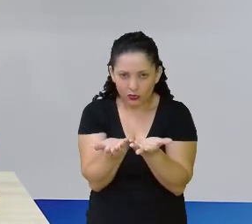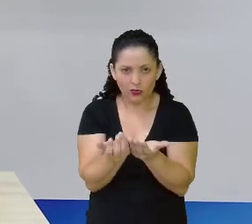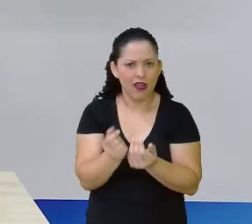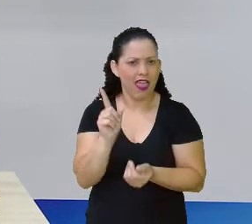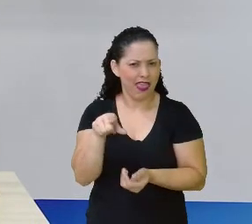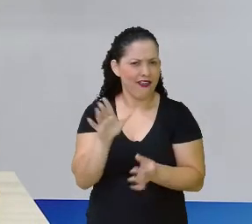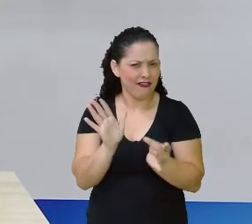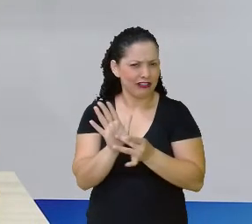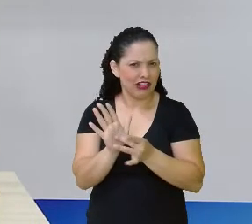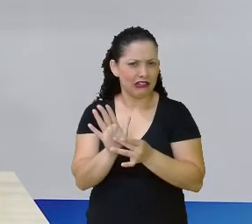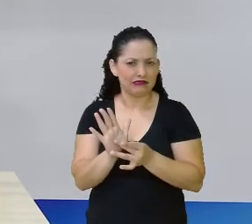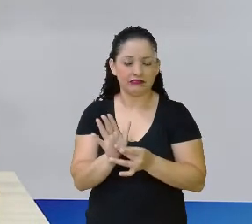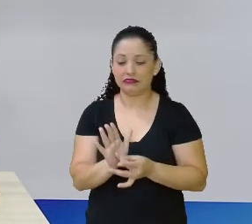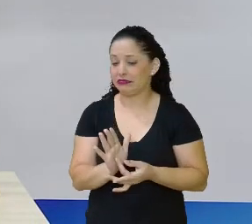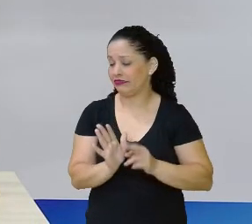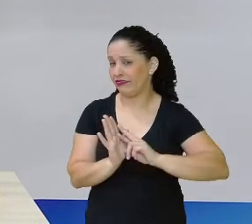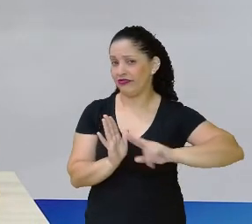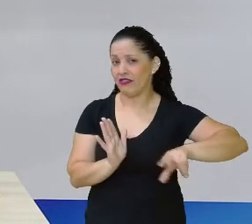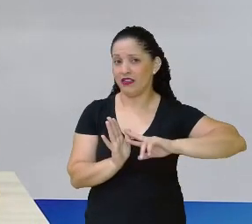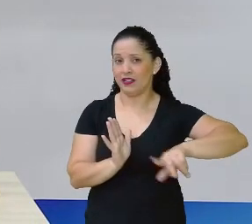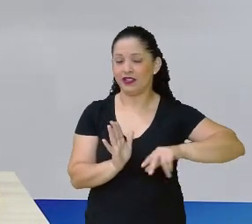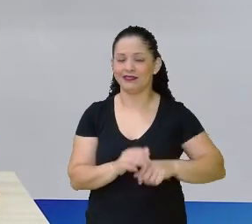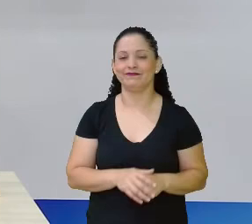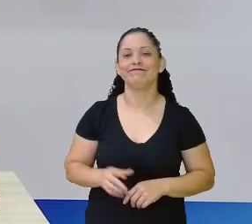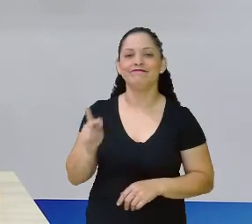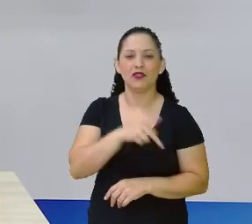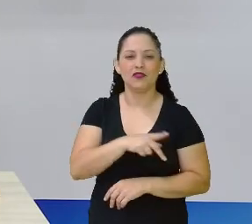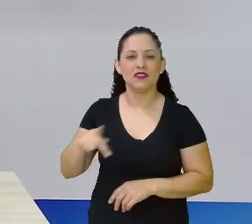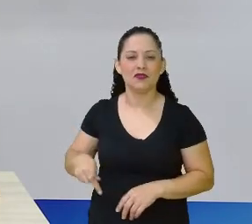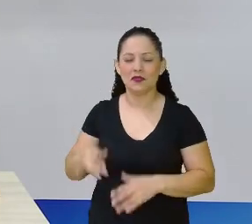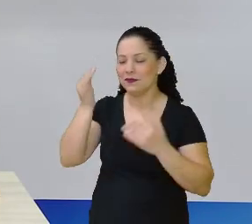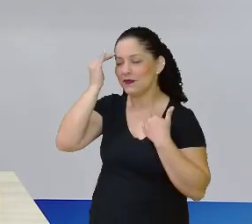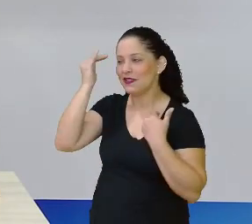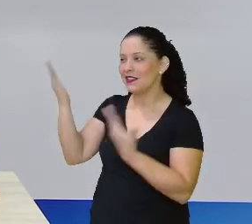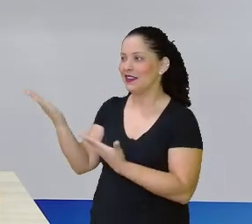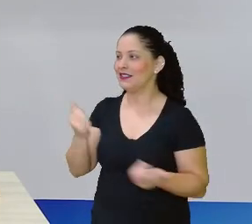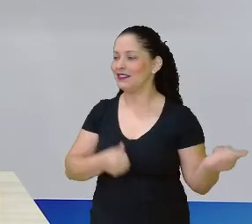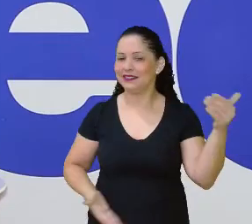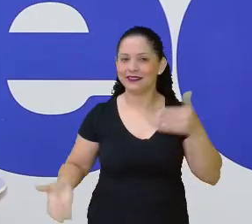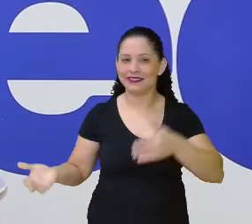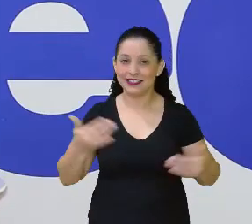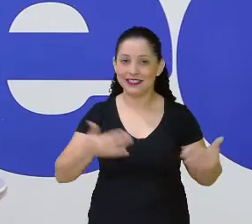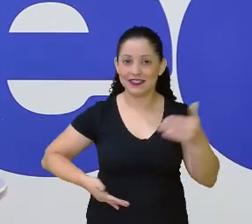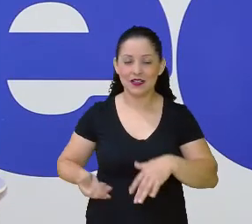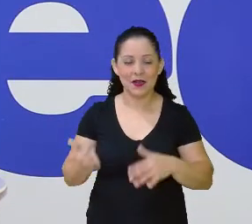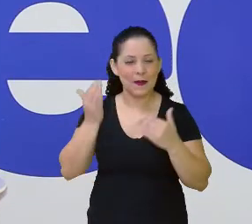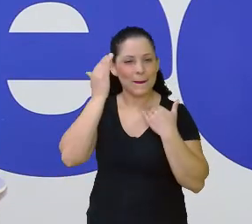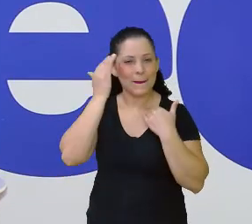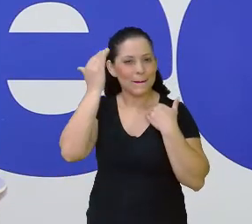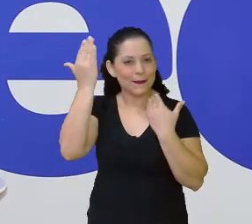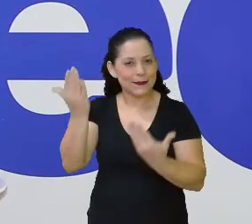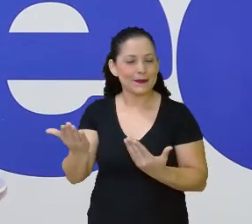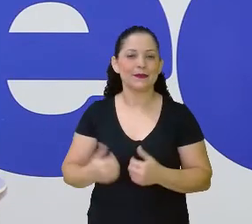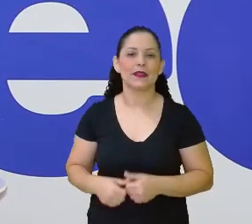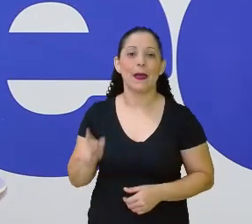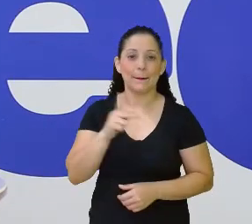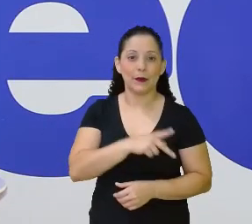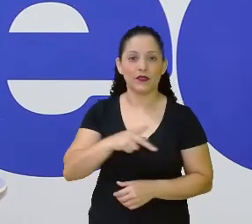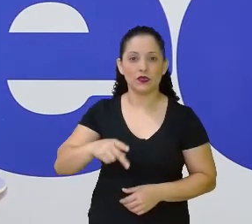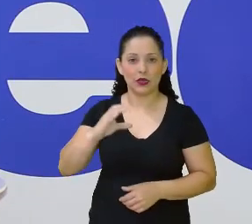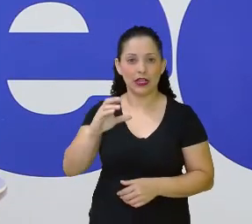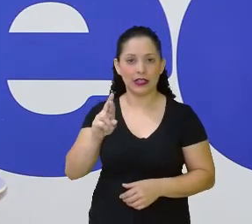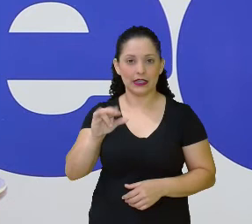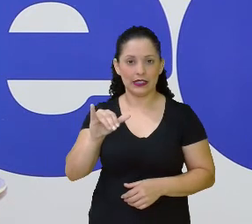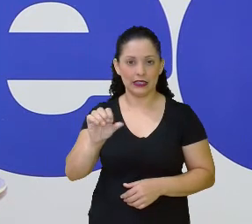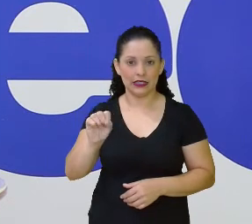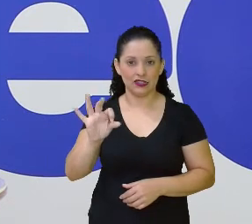acho que não. Professora Abigail, muito obrigada pela sua presença. Eu que agradeço. Só registrar aqui, a professora Cristina também